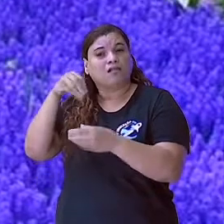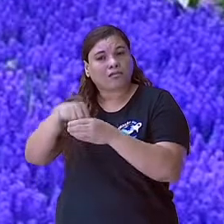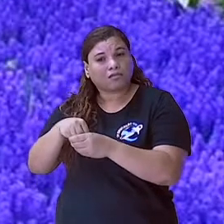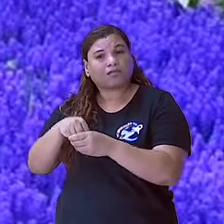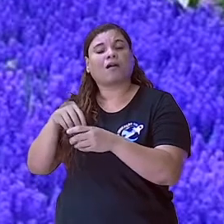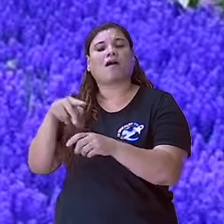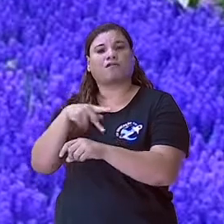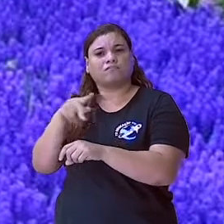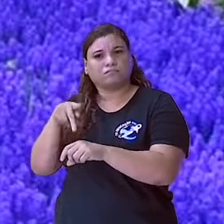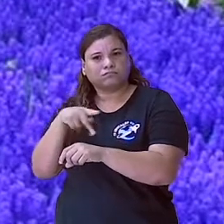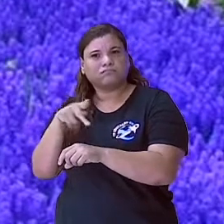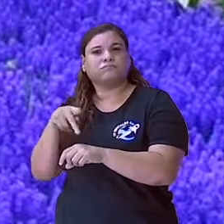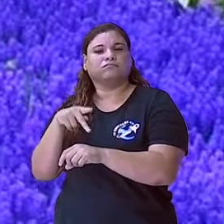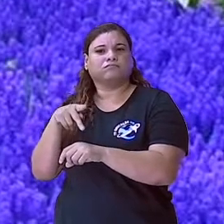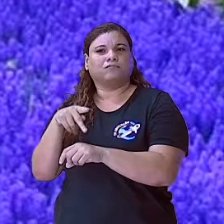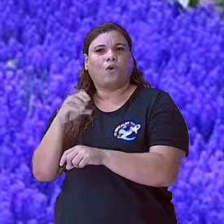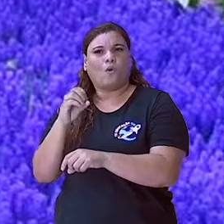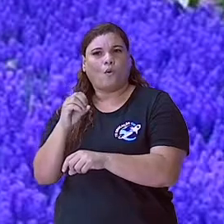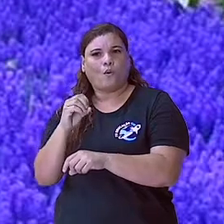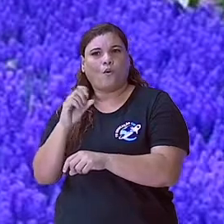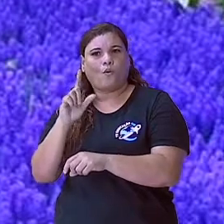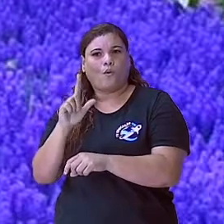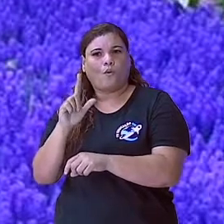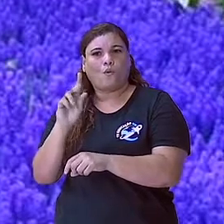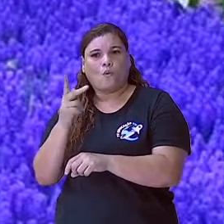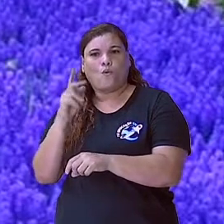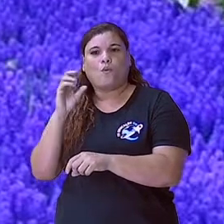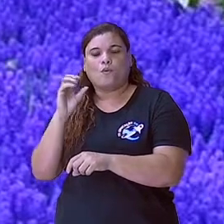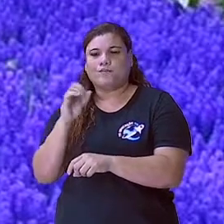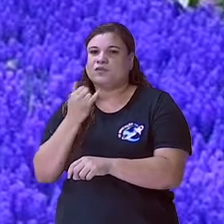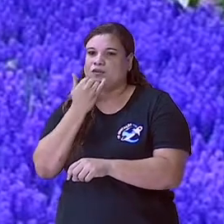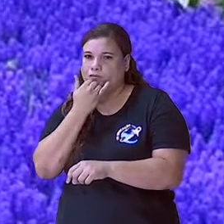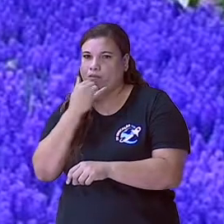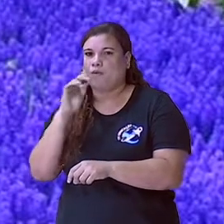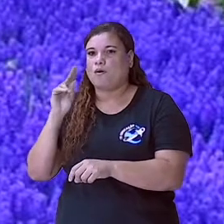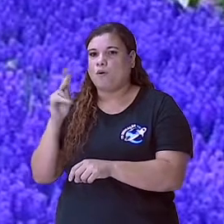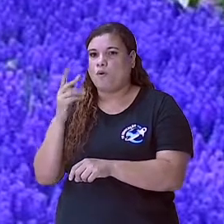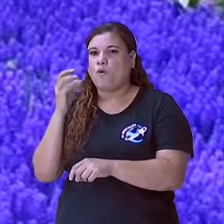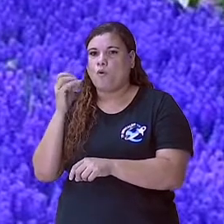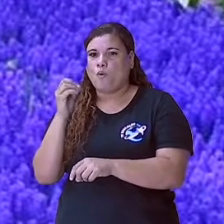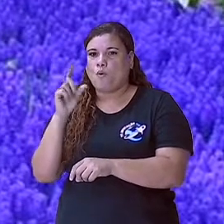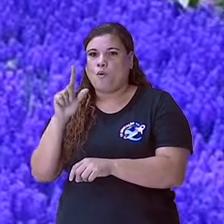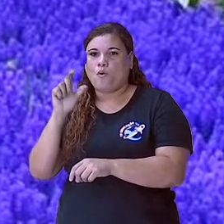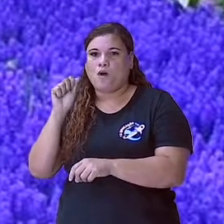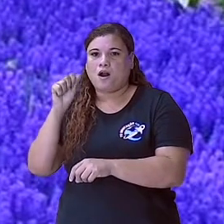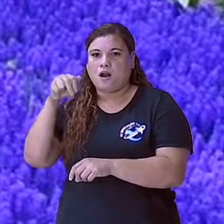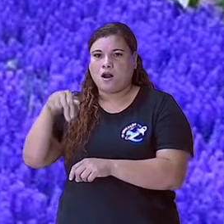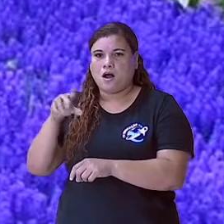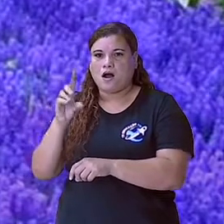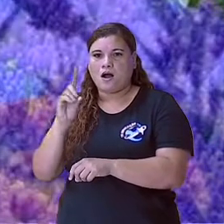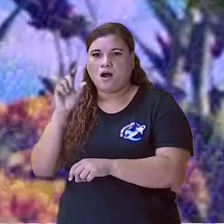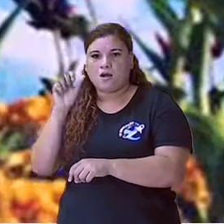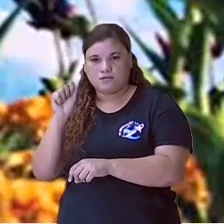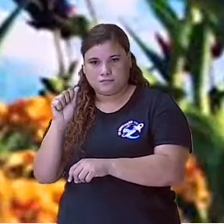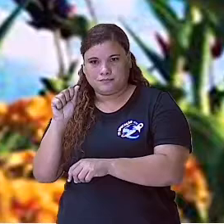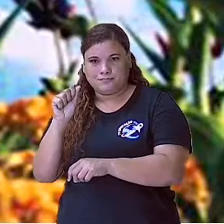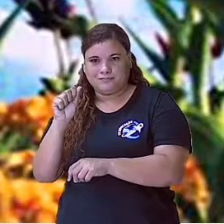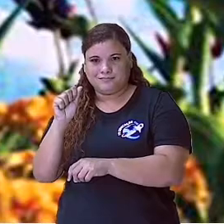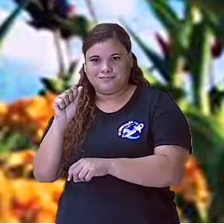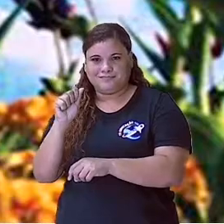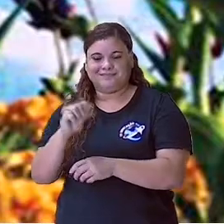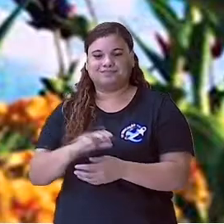na nossa próxima imagem, nós vamos ver que existem as diferenças,